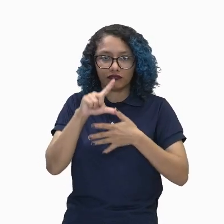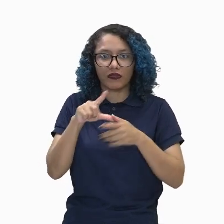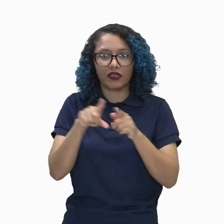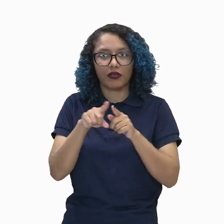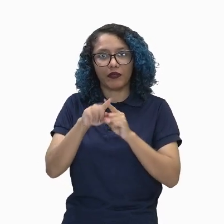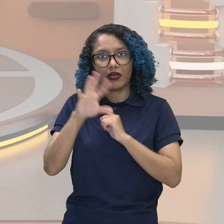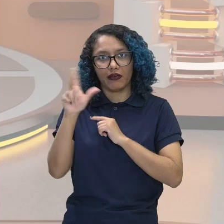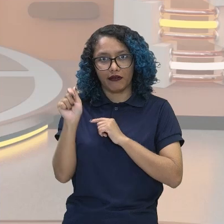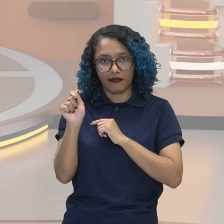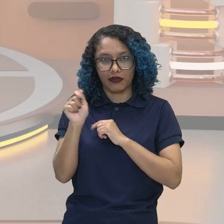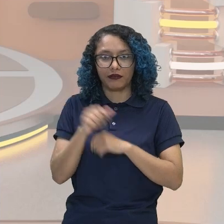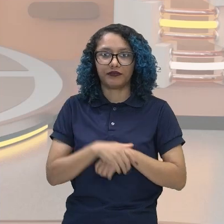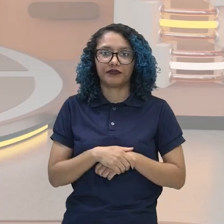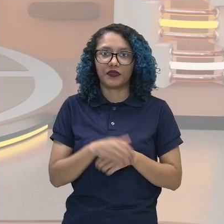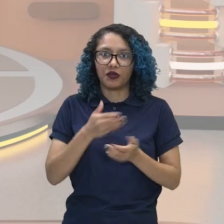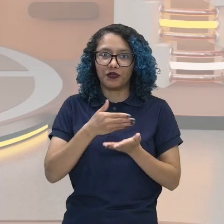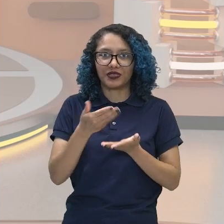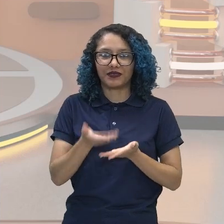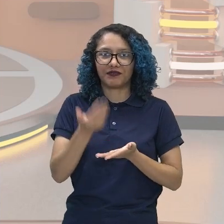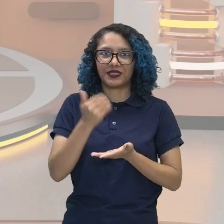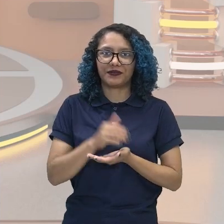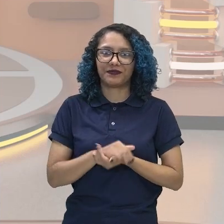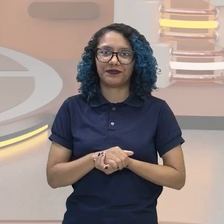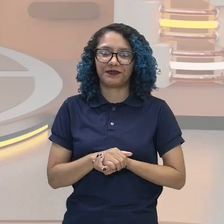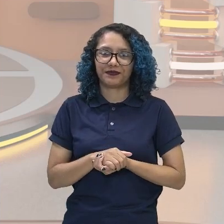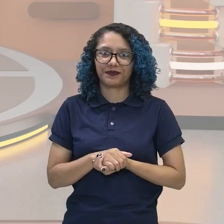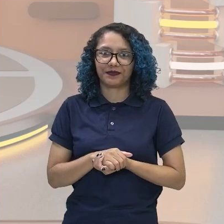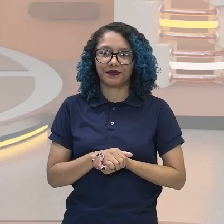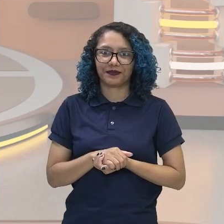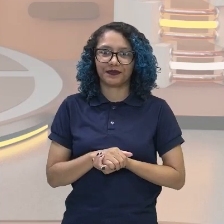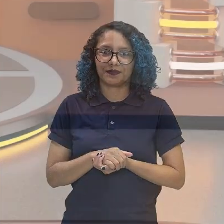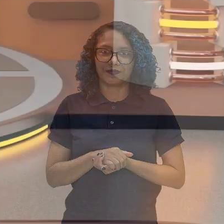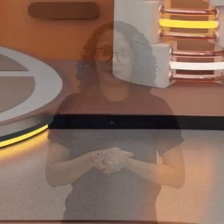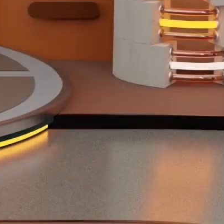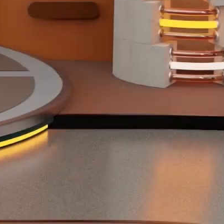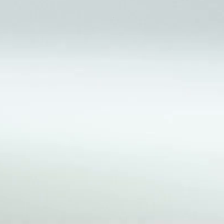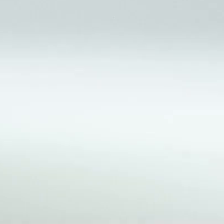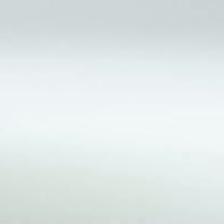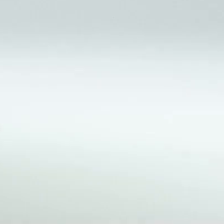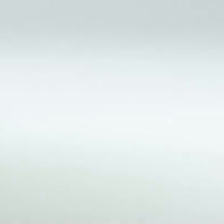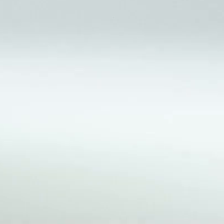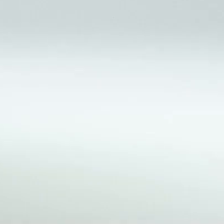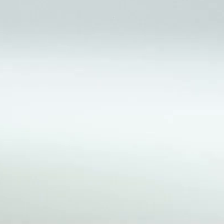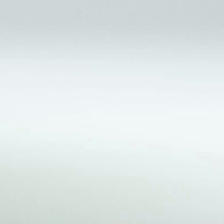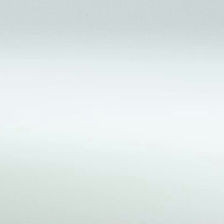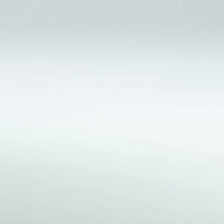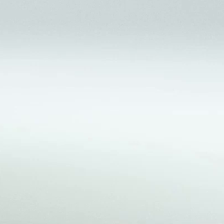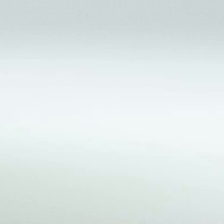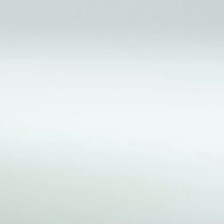da África. Então, vamos agora para o momento da nossa aula.